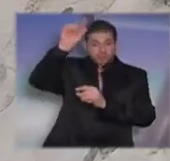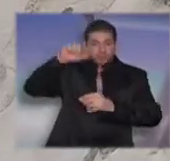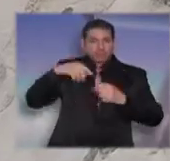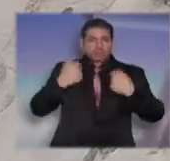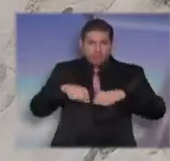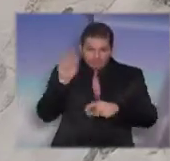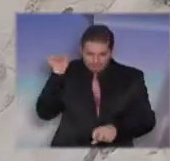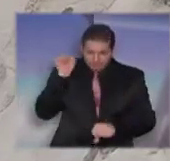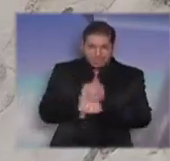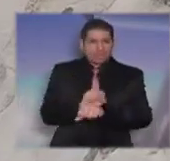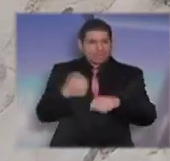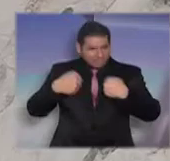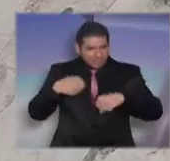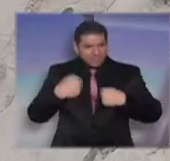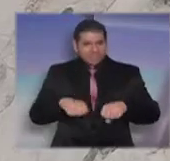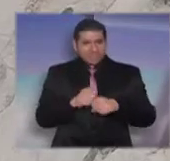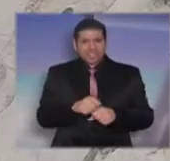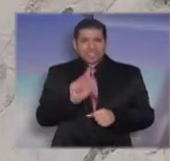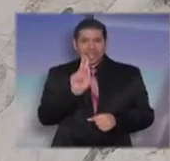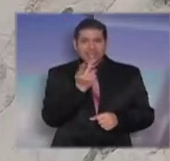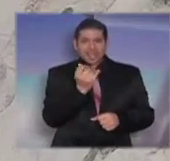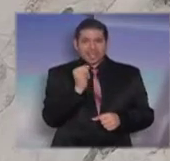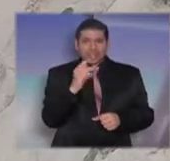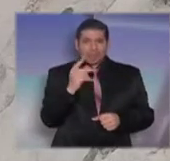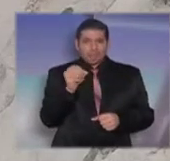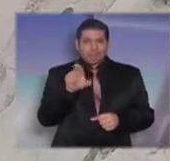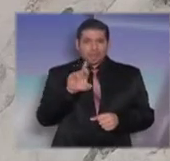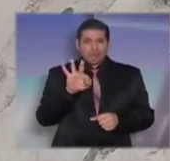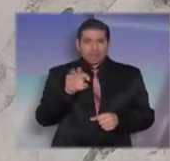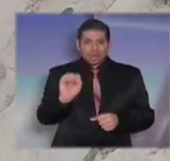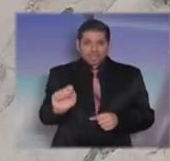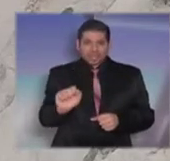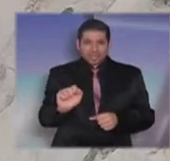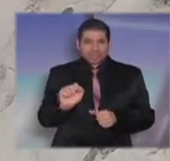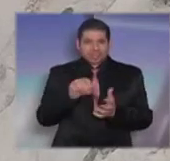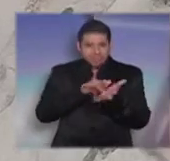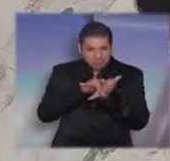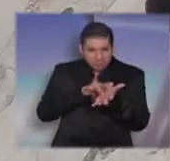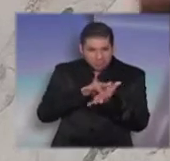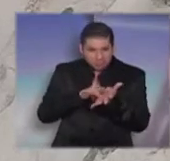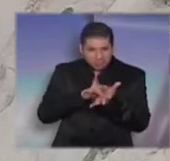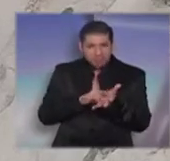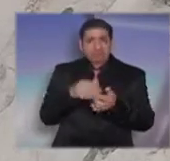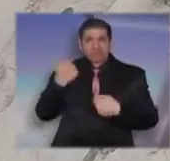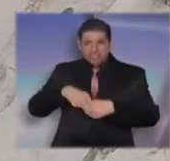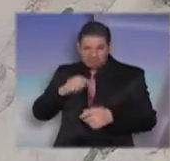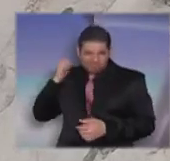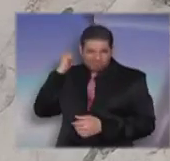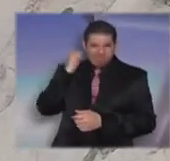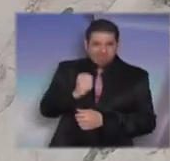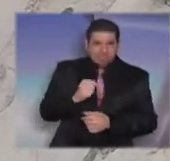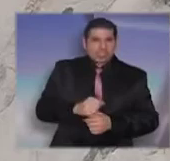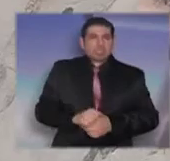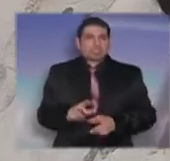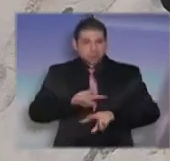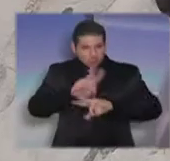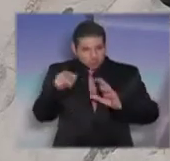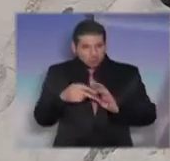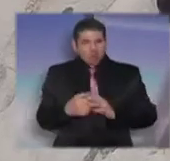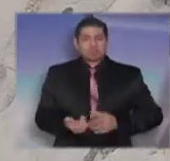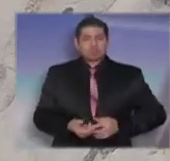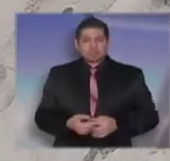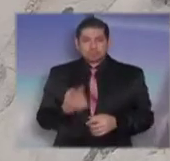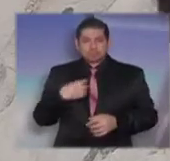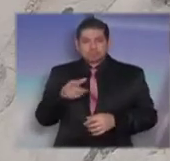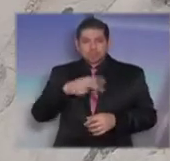hipocrisia. Precisamos parar com essa hipocrisia. Valorizar quem arrebentou a nossa história e quem afundou o nosso país. A gente sempre fala,